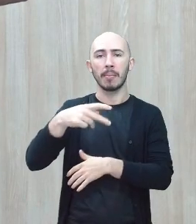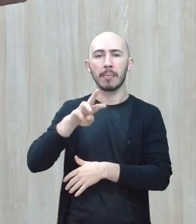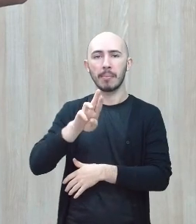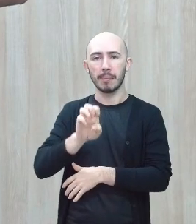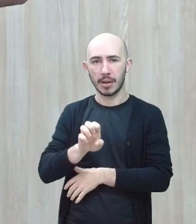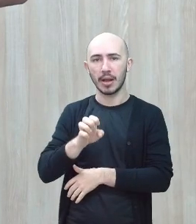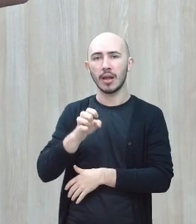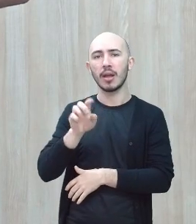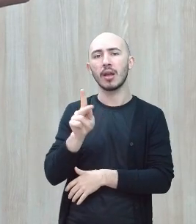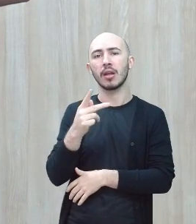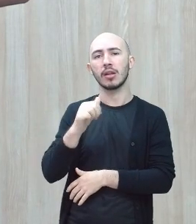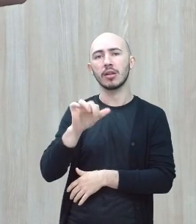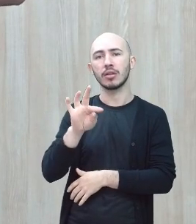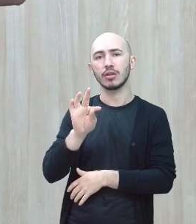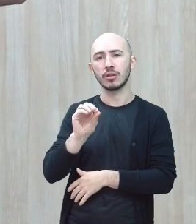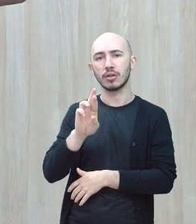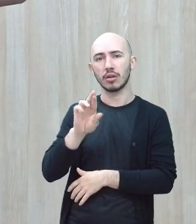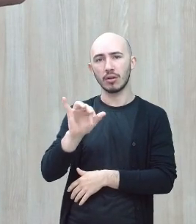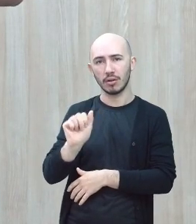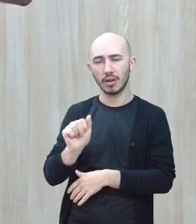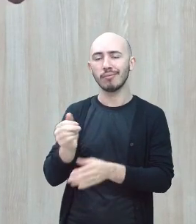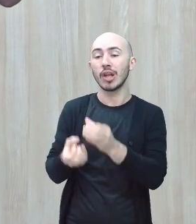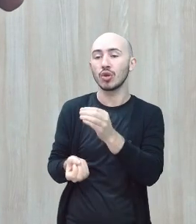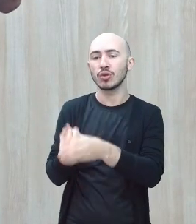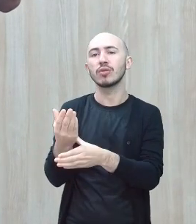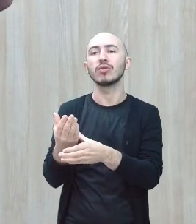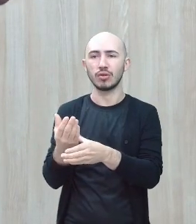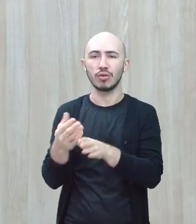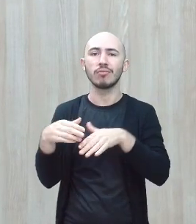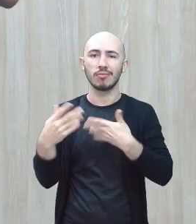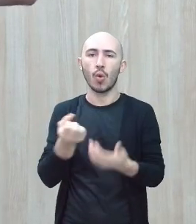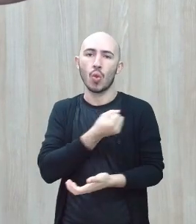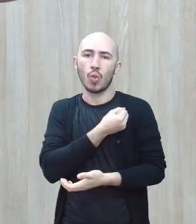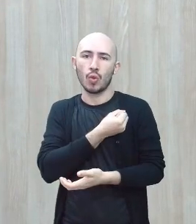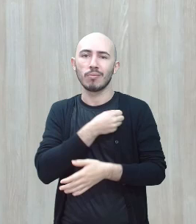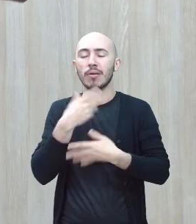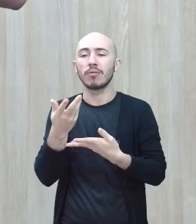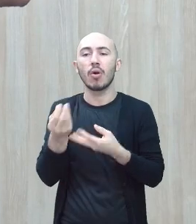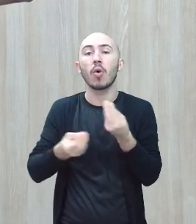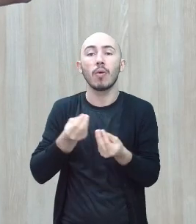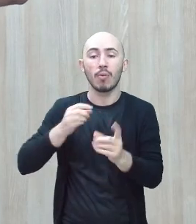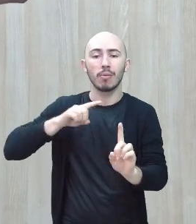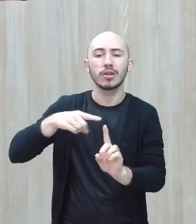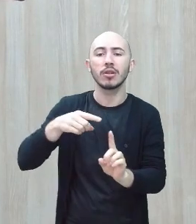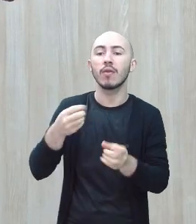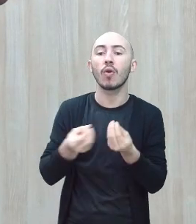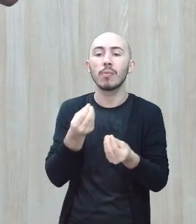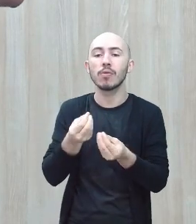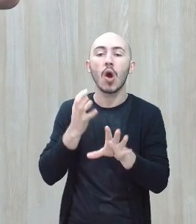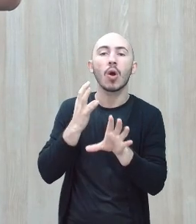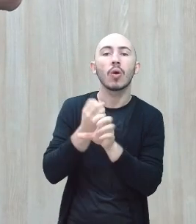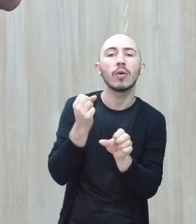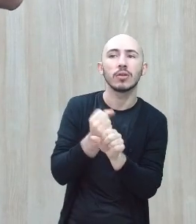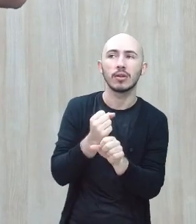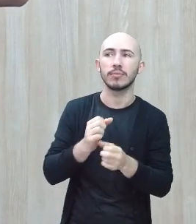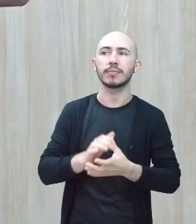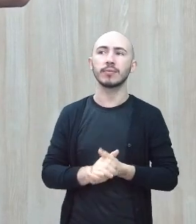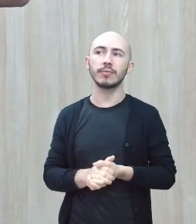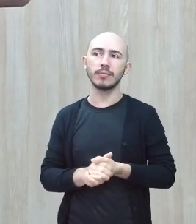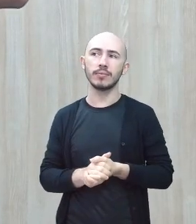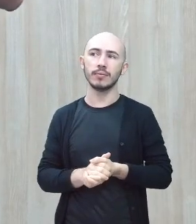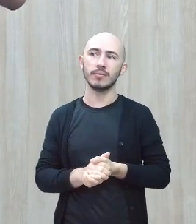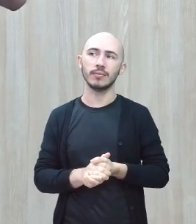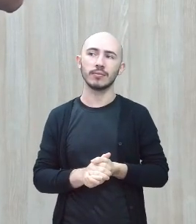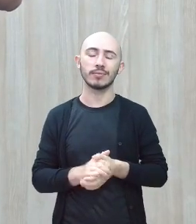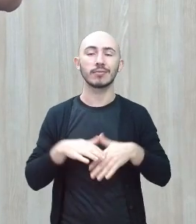a situação de, a gente tinha lá na pré-história, os professores de história vão me corrigir depois, mas acho que não vai precisar não.